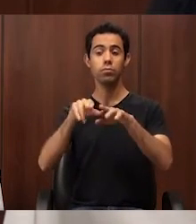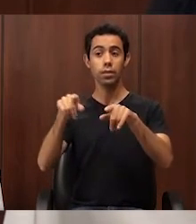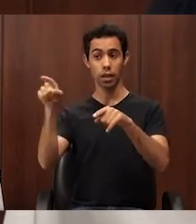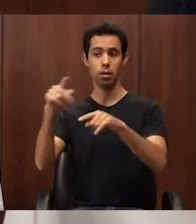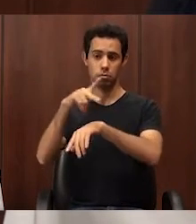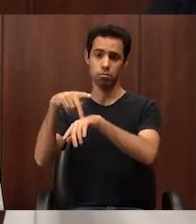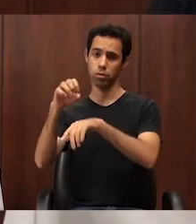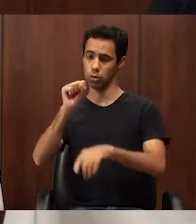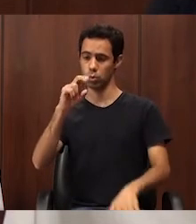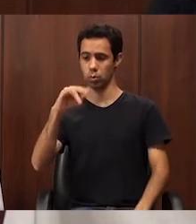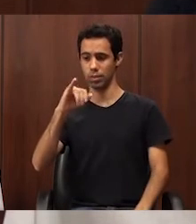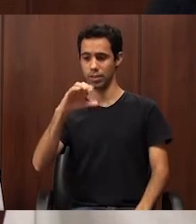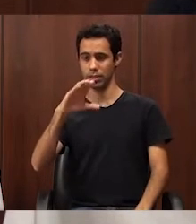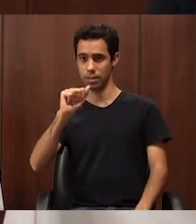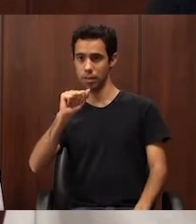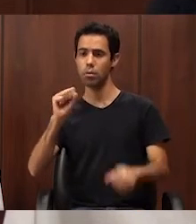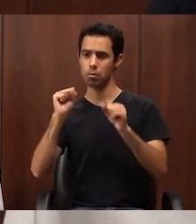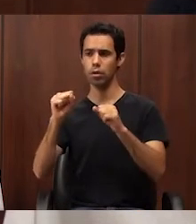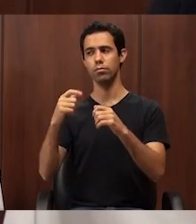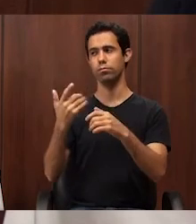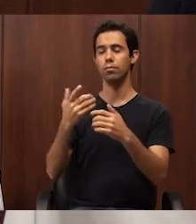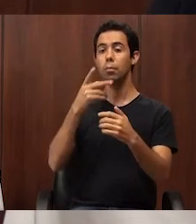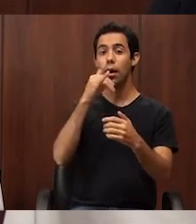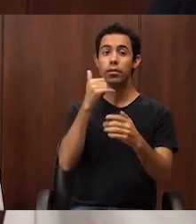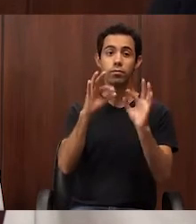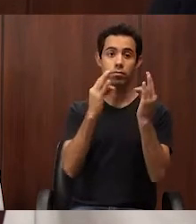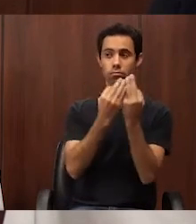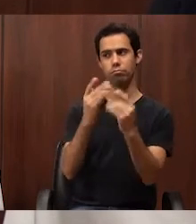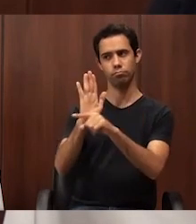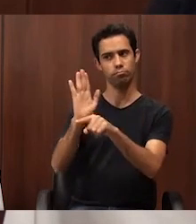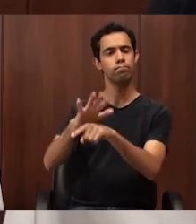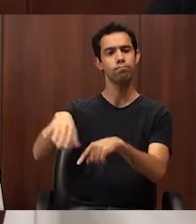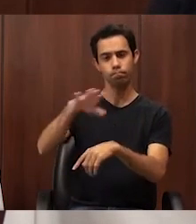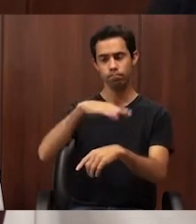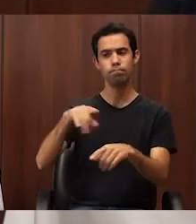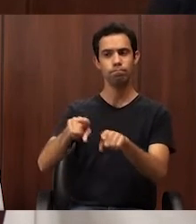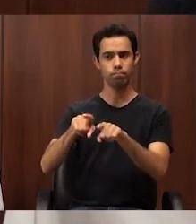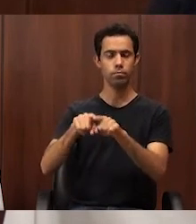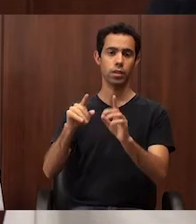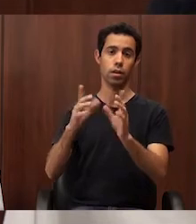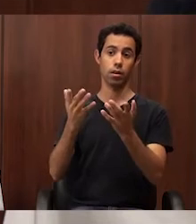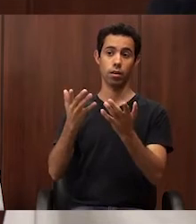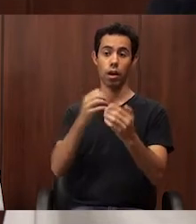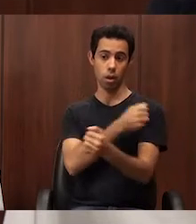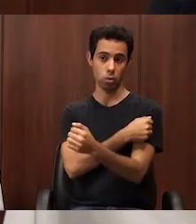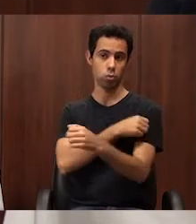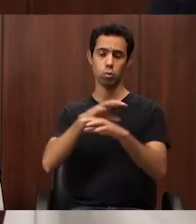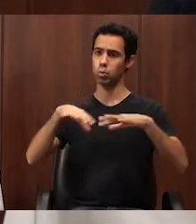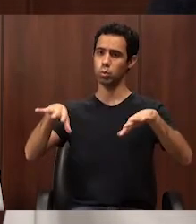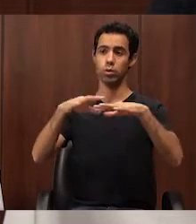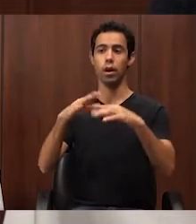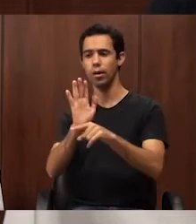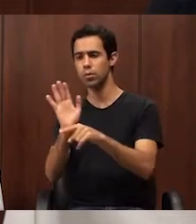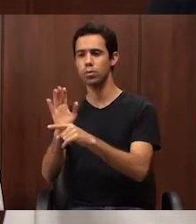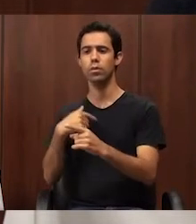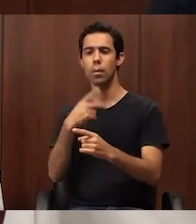judiciais, os pais pedem algumas vagas em determinados estabelecimentos e na contestação do Estado, na impugnação